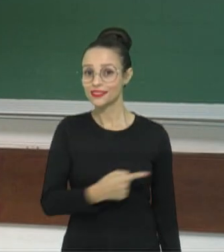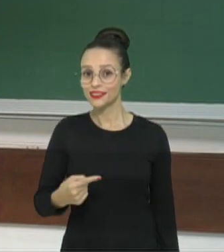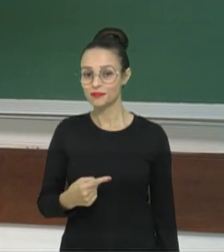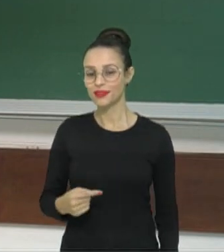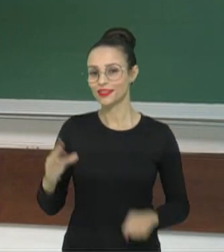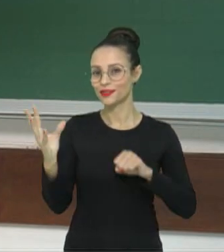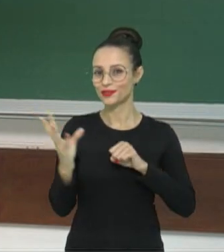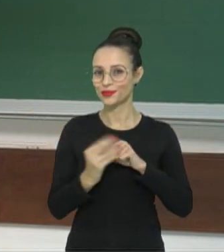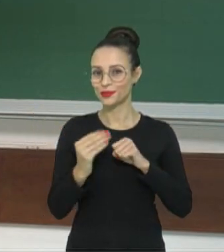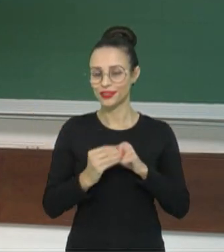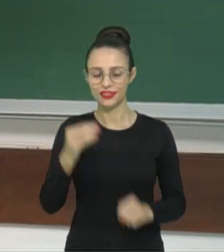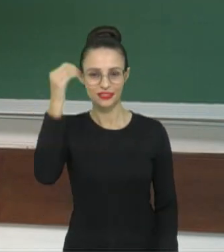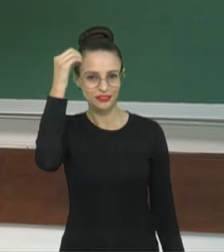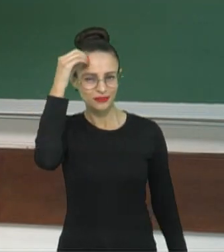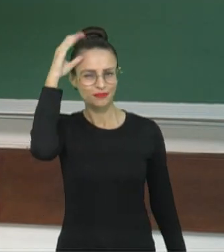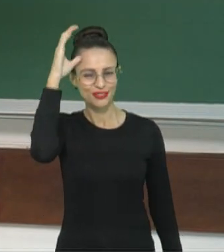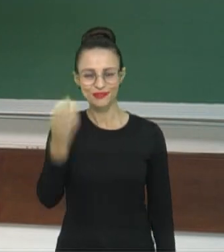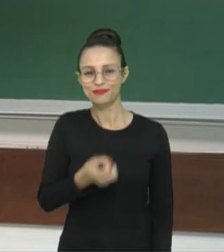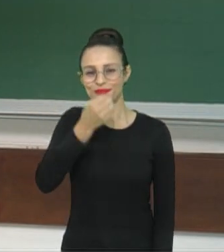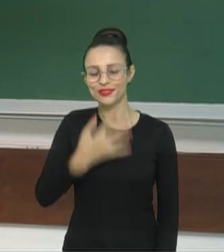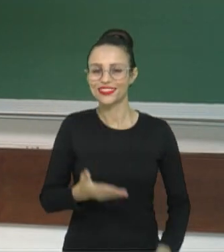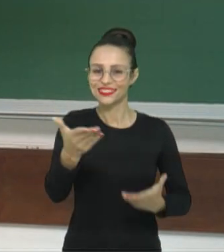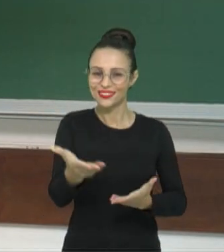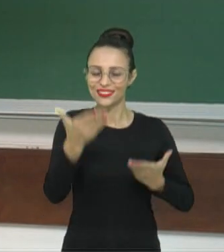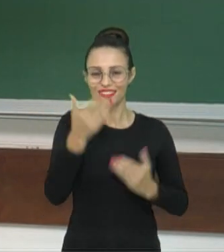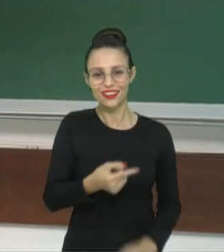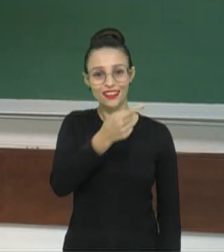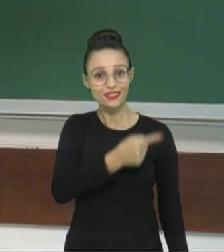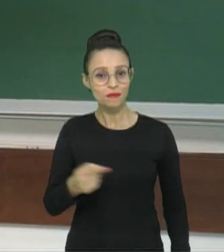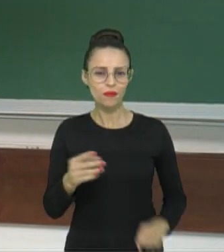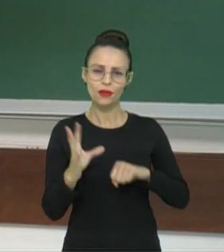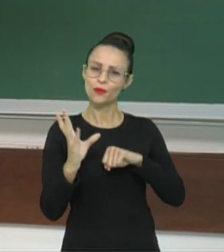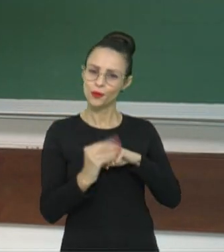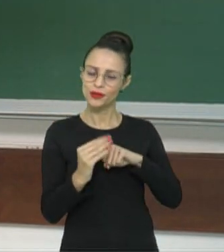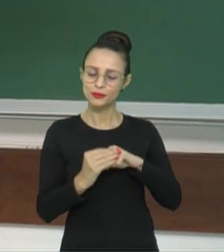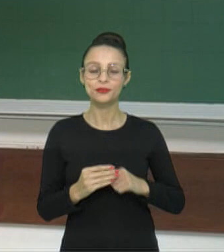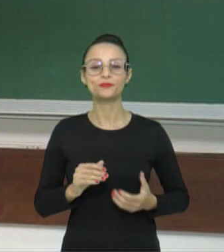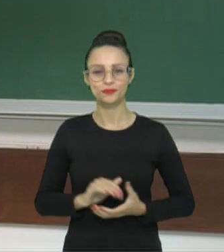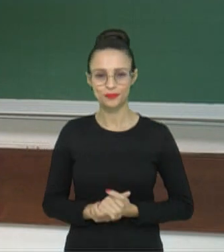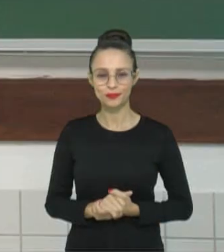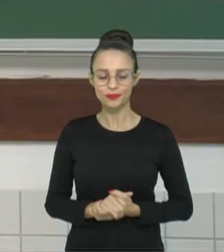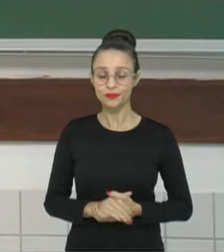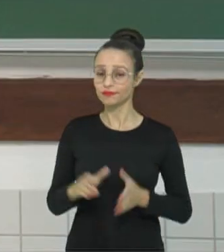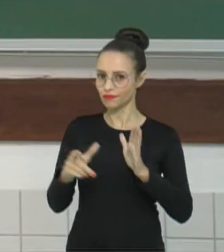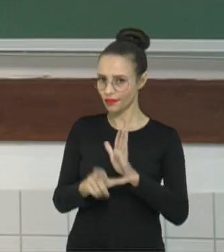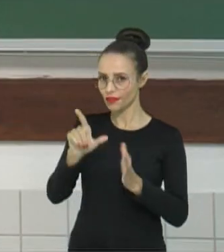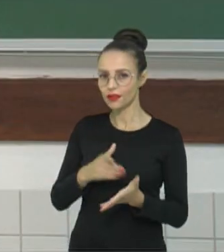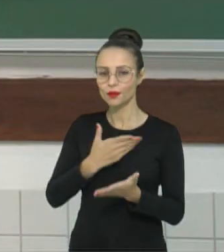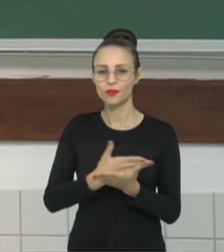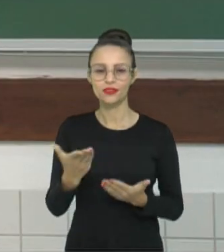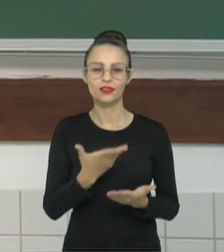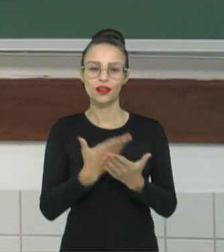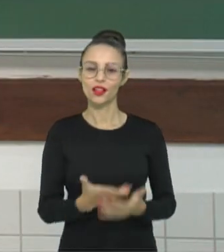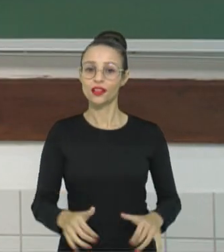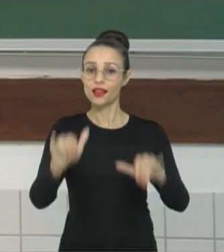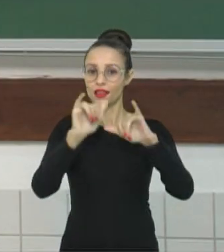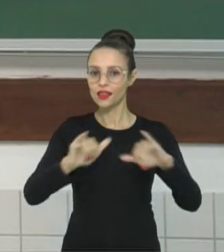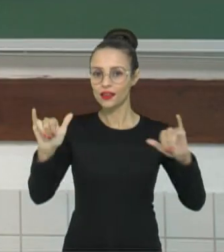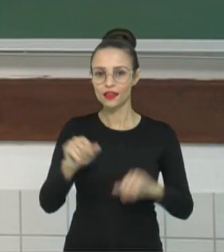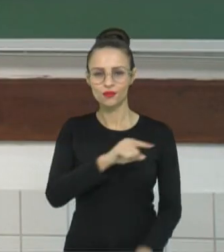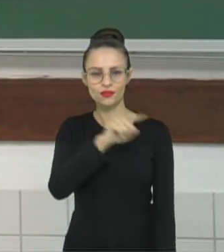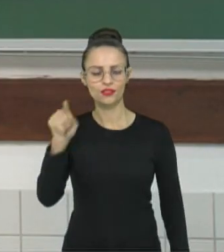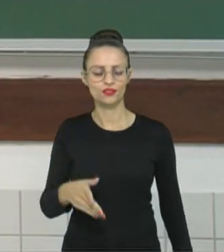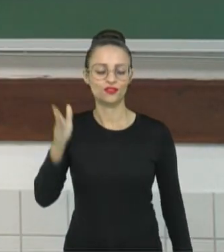do Conhecimento. Então sejam bem-vindos à Semana do Conhecimento. E claro que antes de iniciar a aula, vou dar um recado que vocês